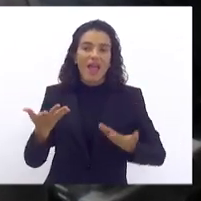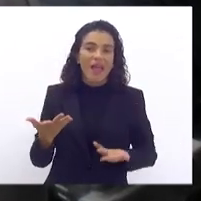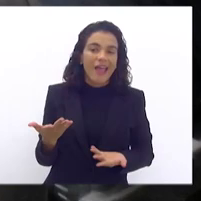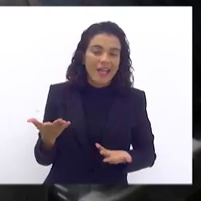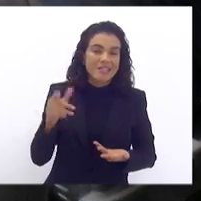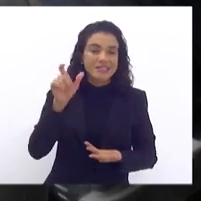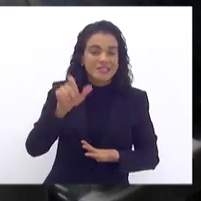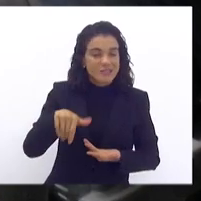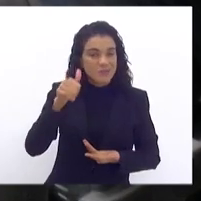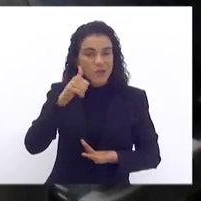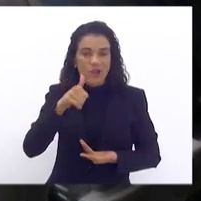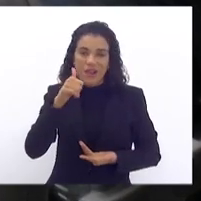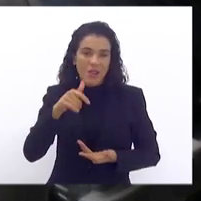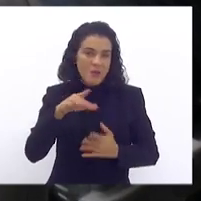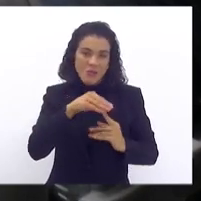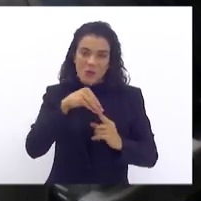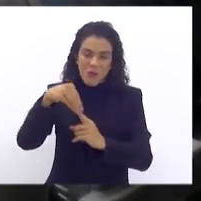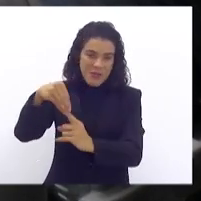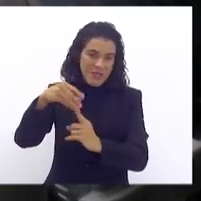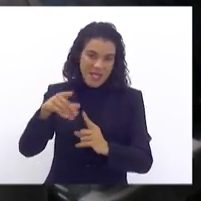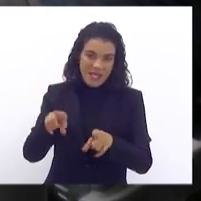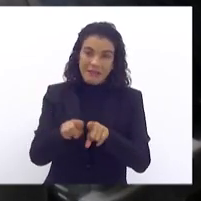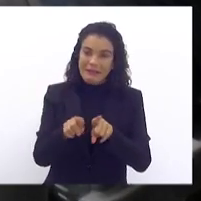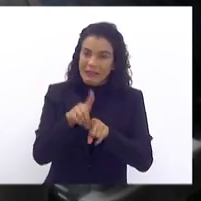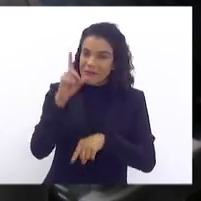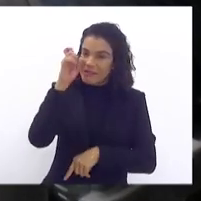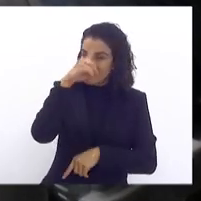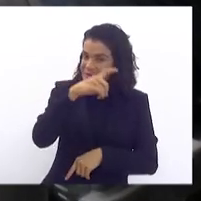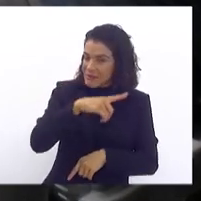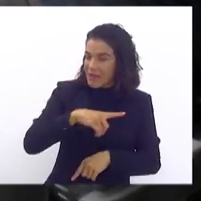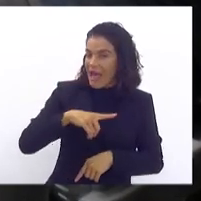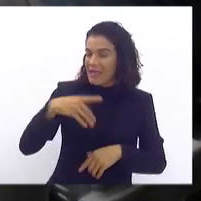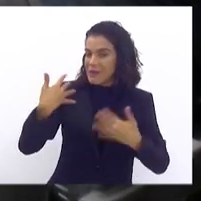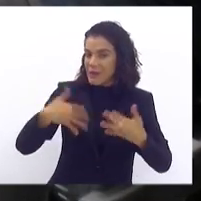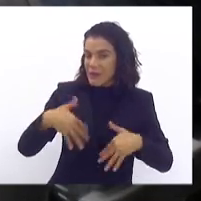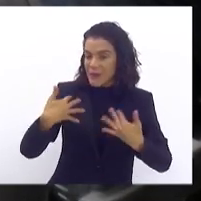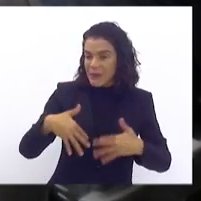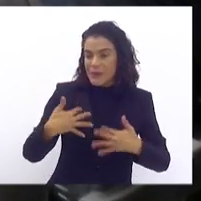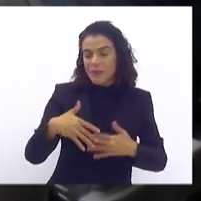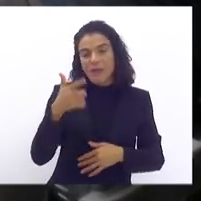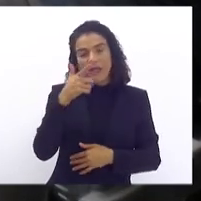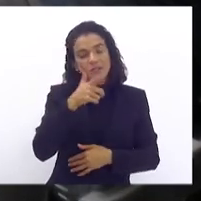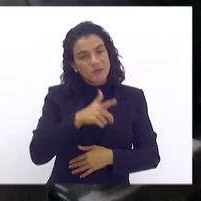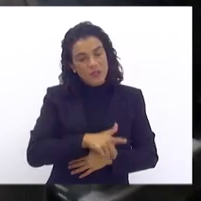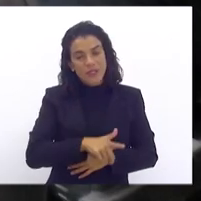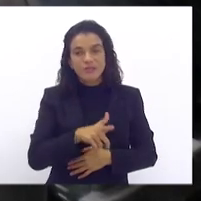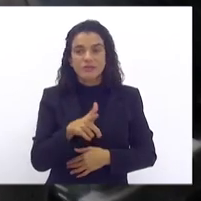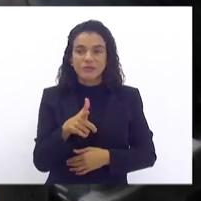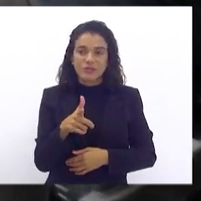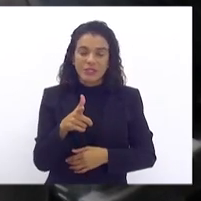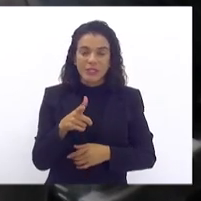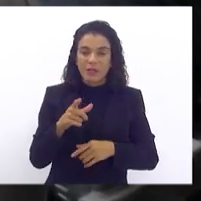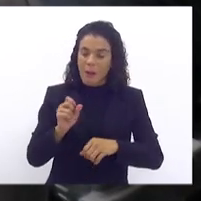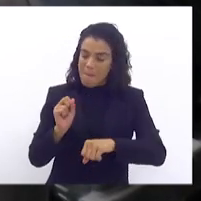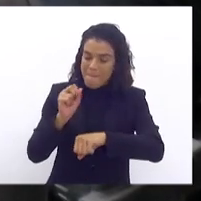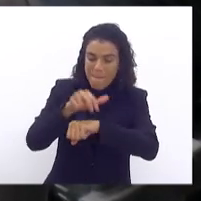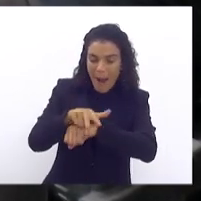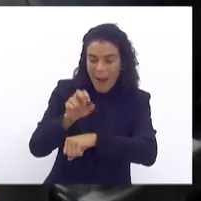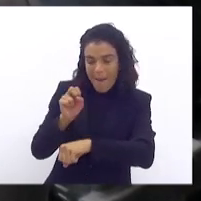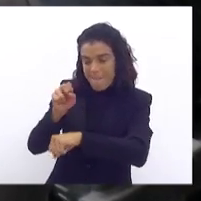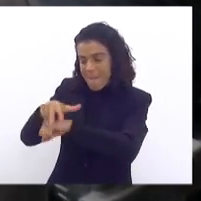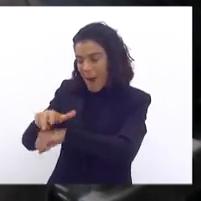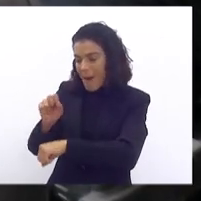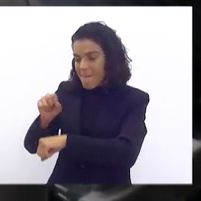elas geralmente não são indicadas e há uma dificuldade maior para que as mulheres ascendam os espaços e os cargos